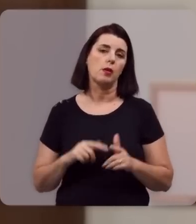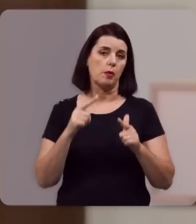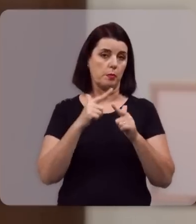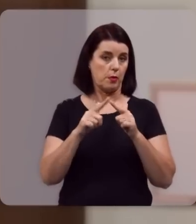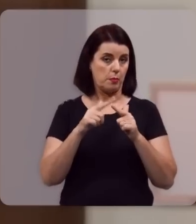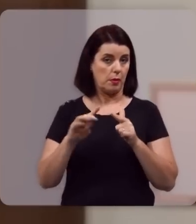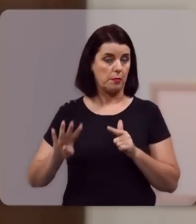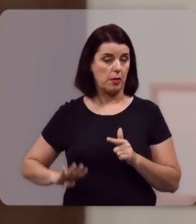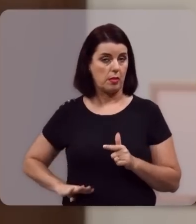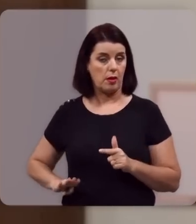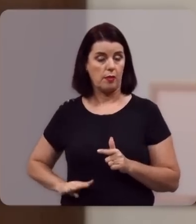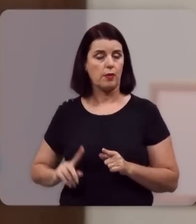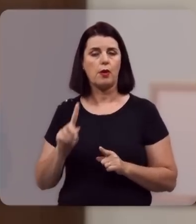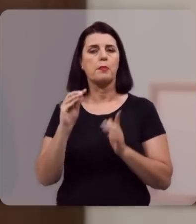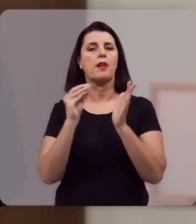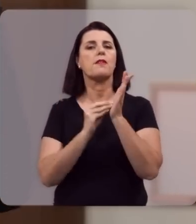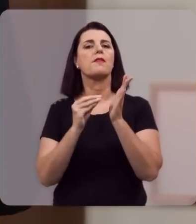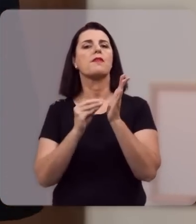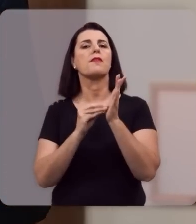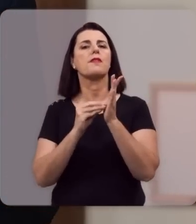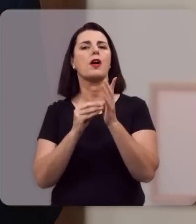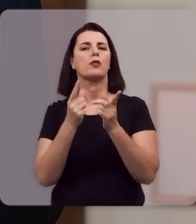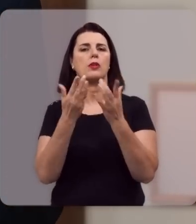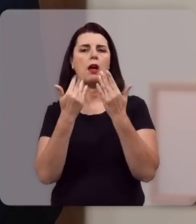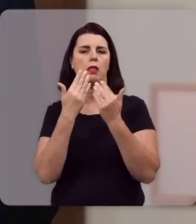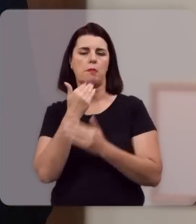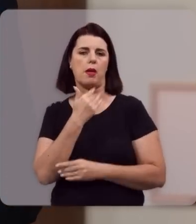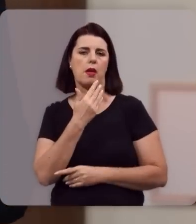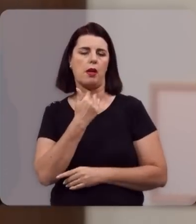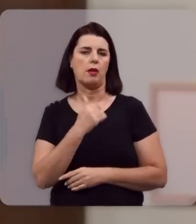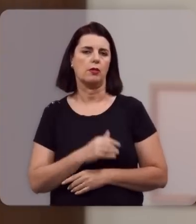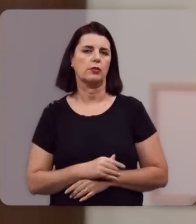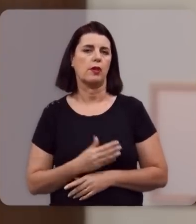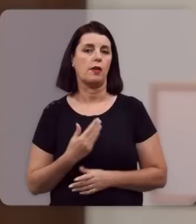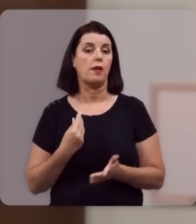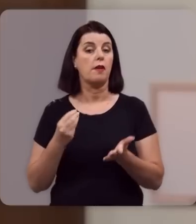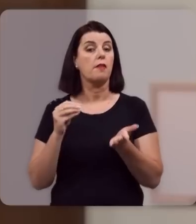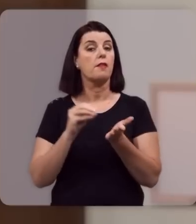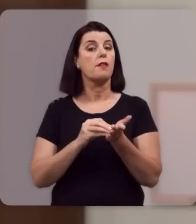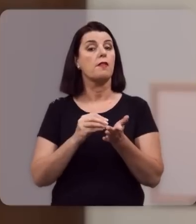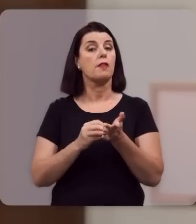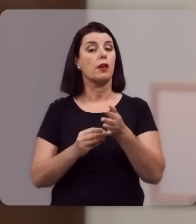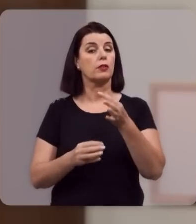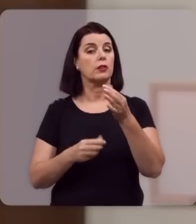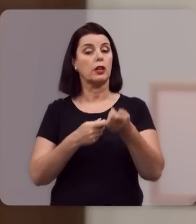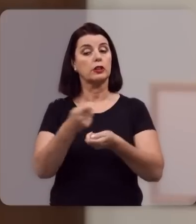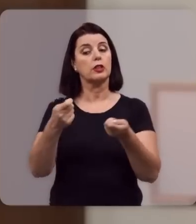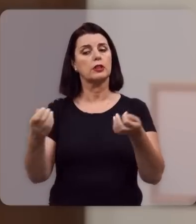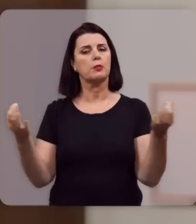O problema da fome não é porque falta provisão, falta justa distribuição.